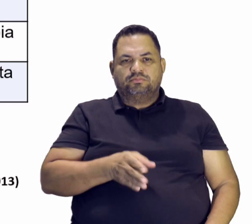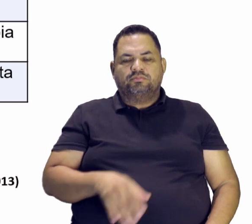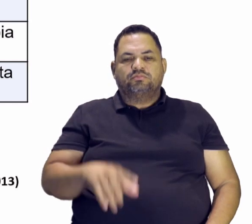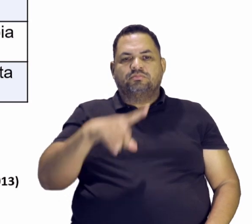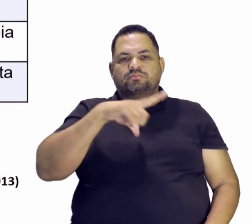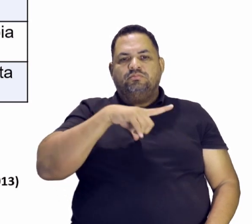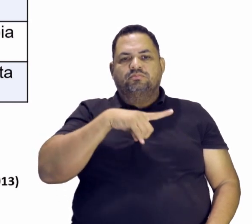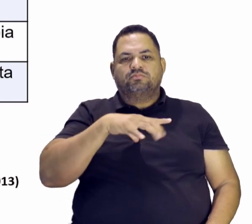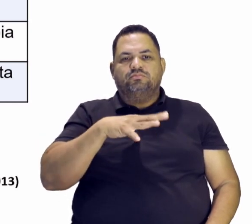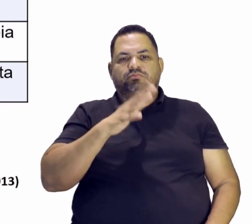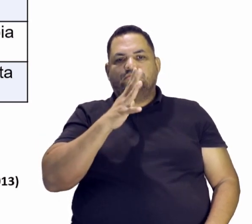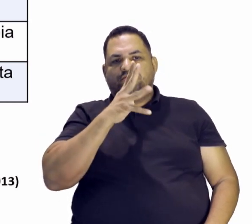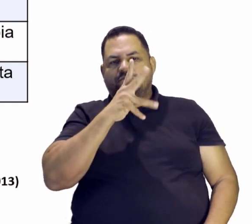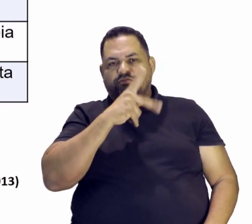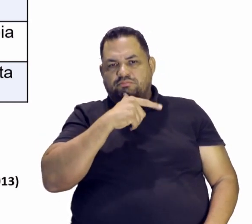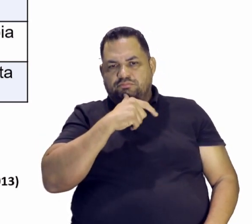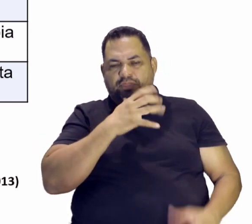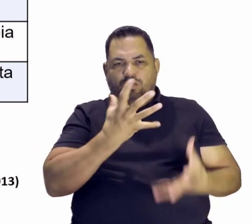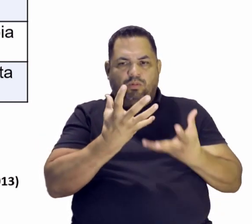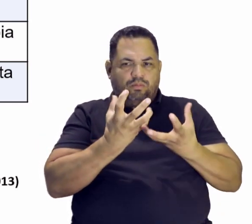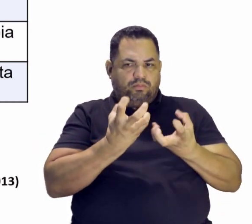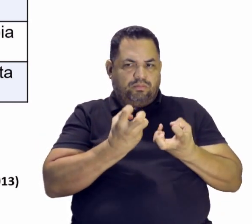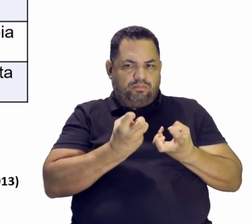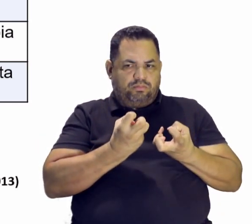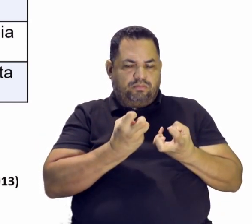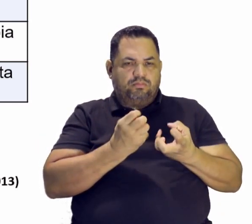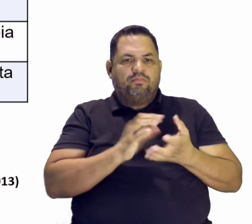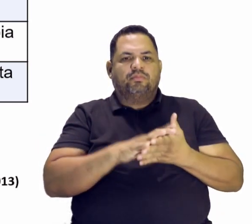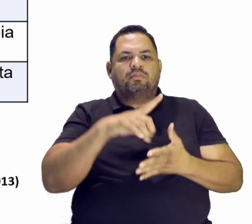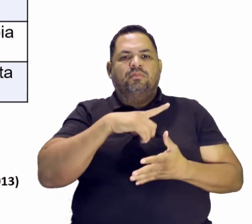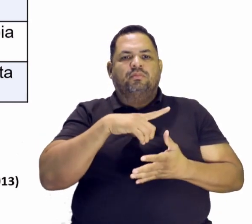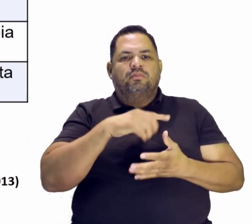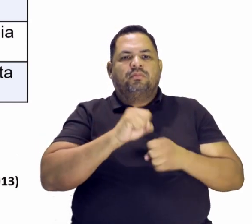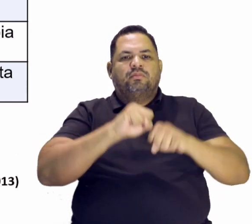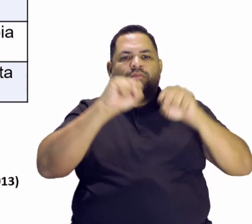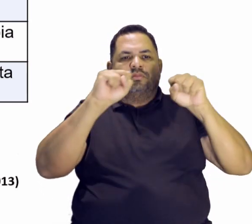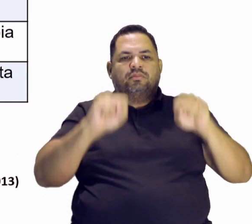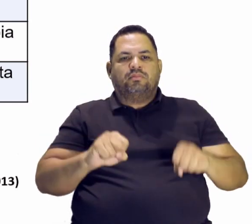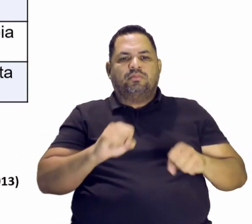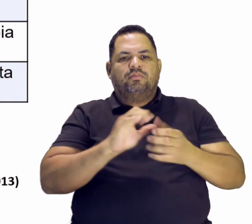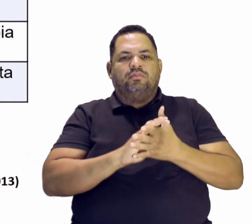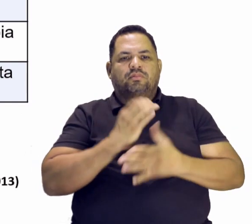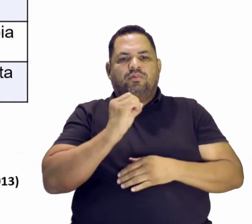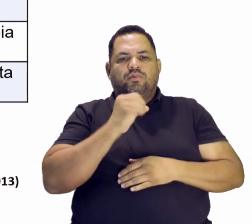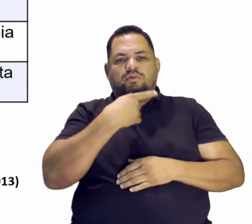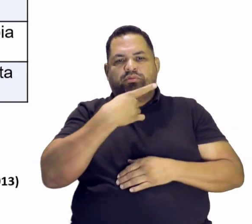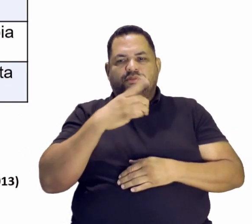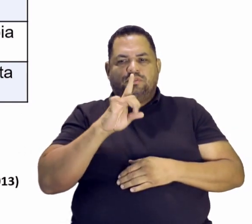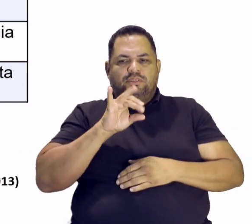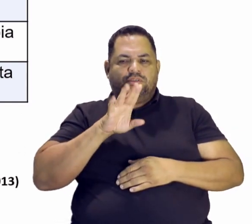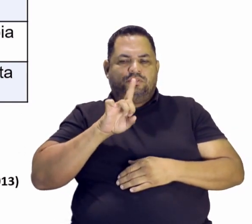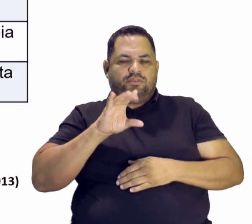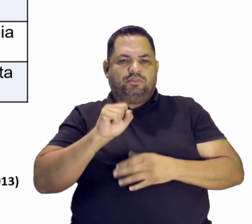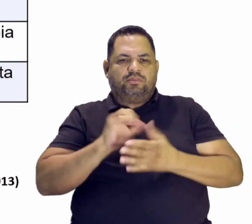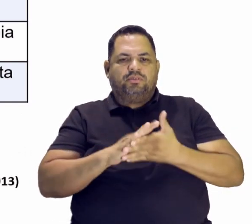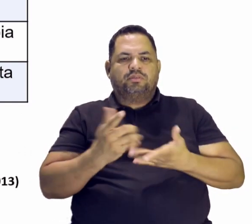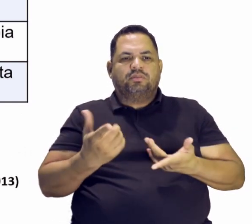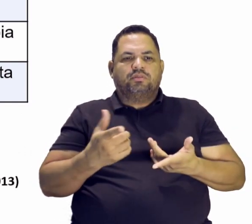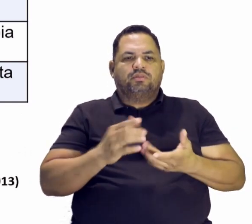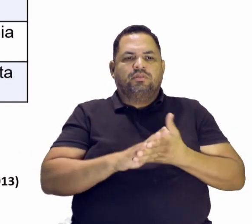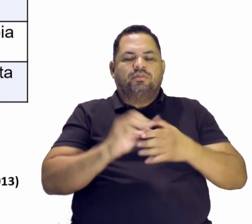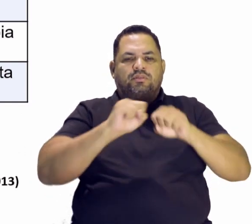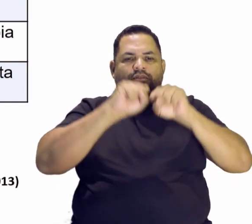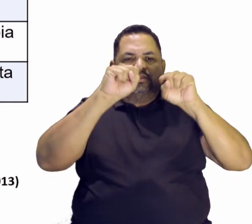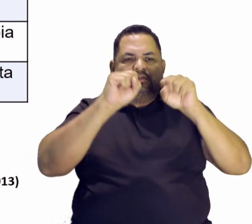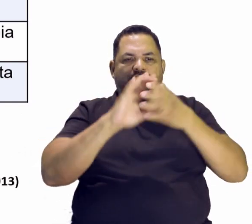tempo de contração lenta, tá? Eu tenho um sistema energético que é oxidativo, tá? Eu tenho